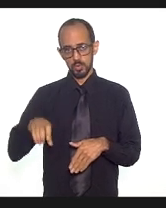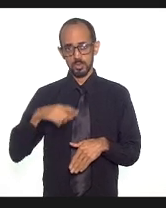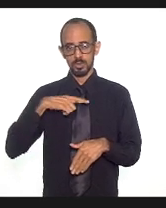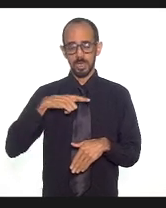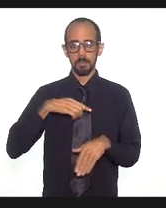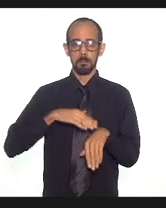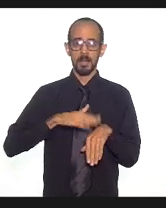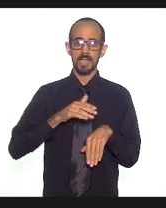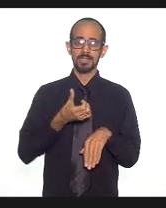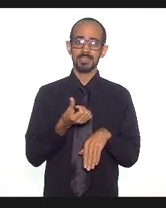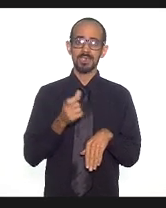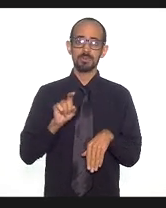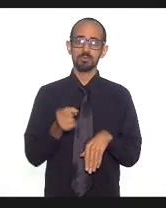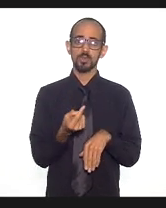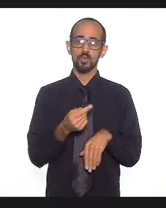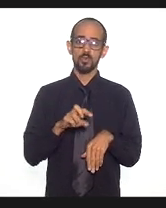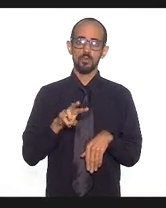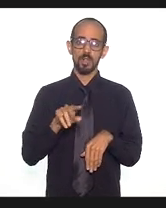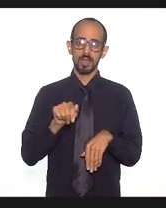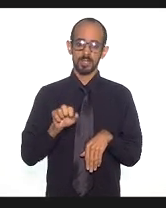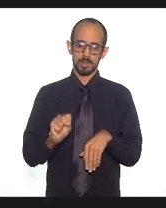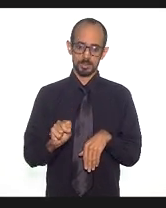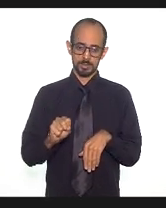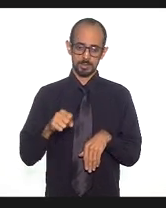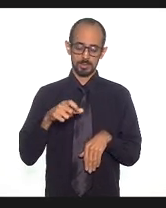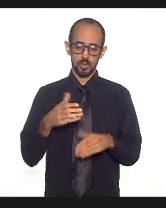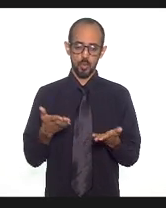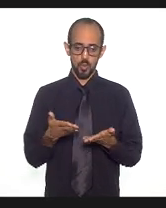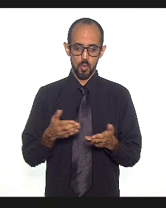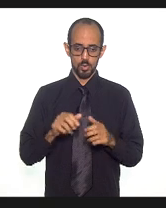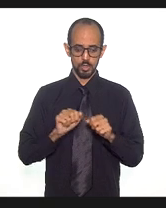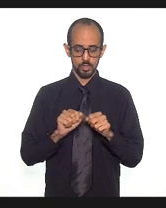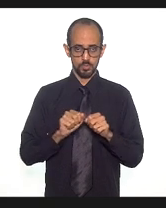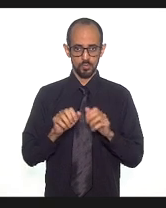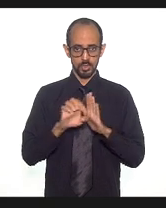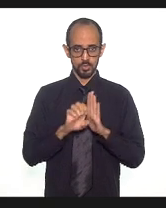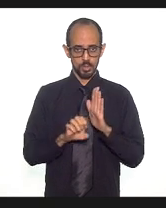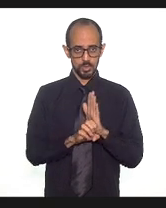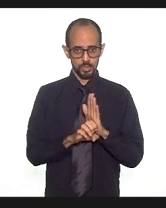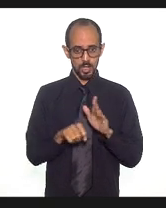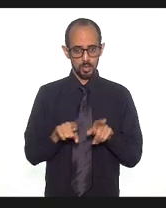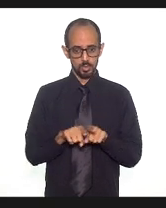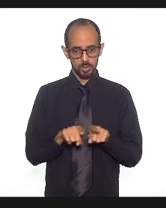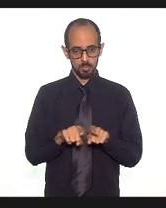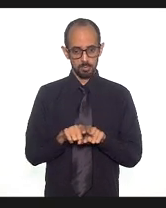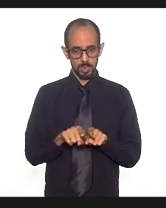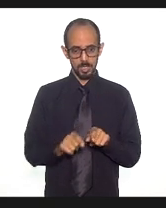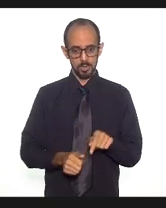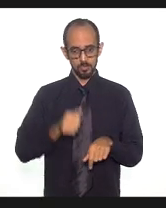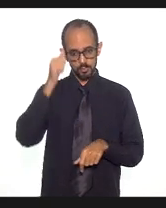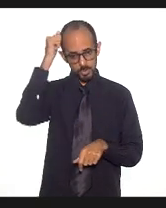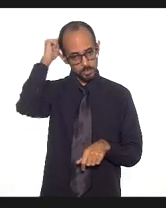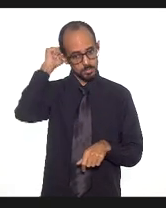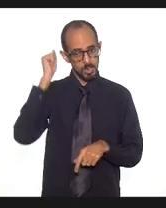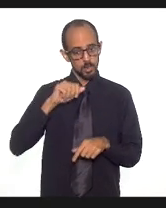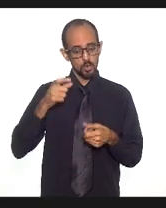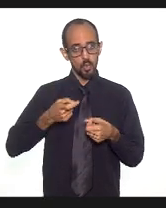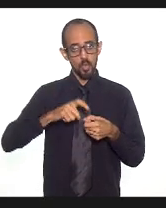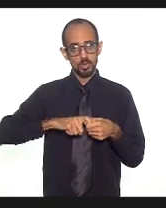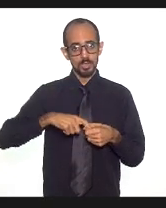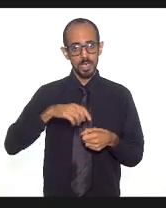vagas. Hoje, lançamos o edital também para o vestibular do consórcio CEDERJ, com